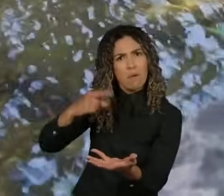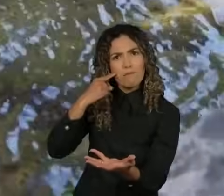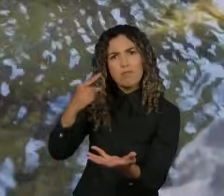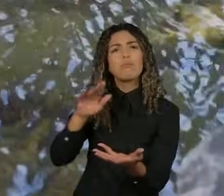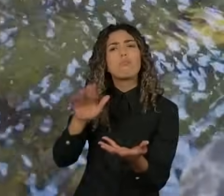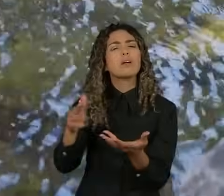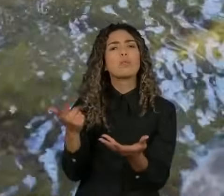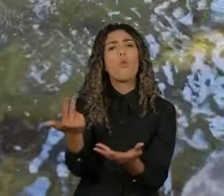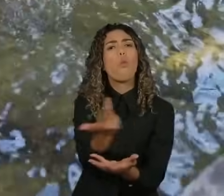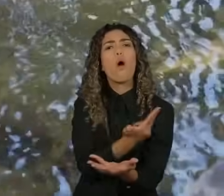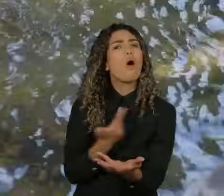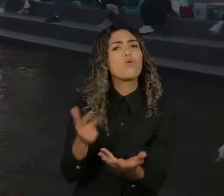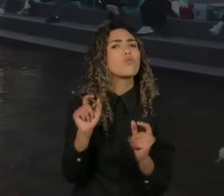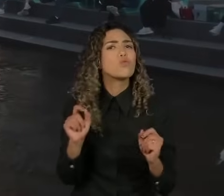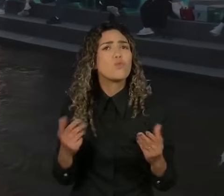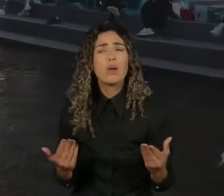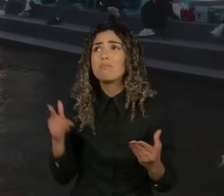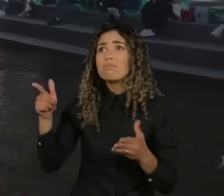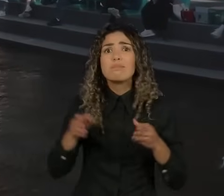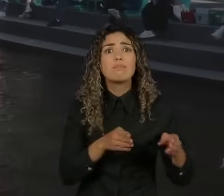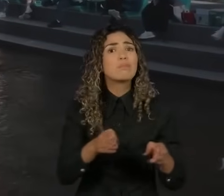despoluição.